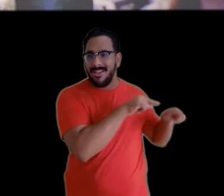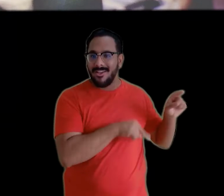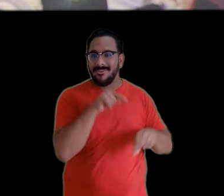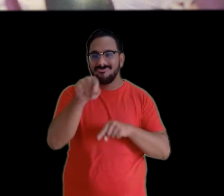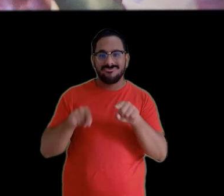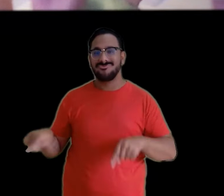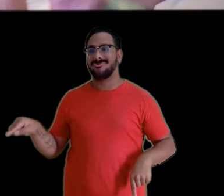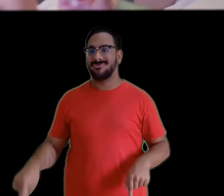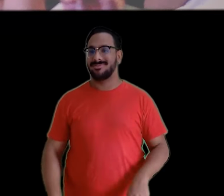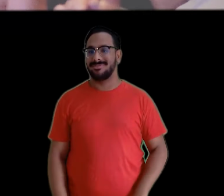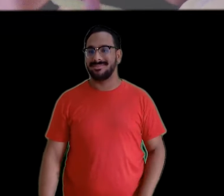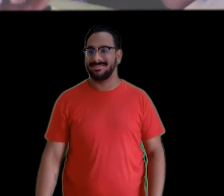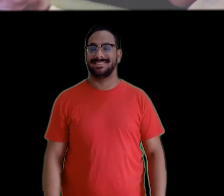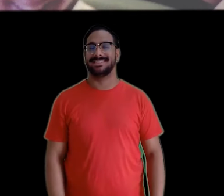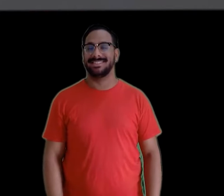cati.